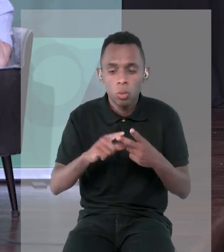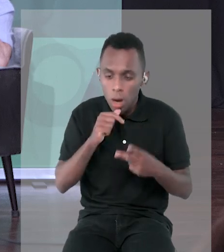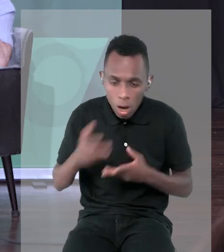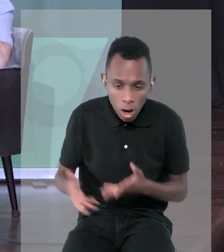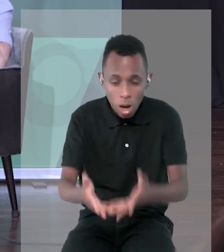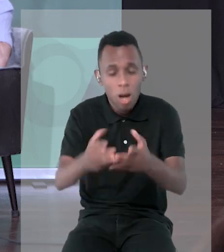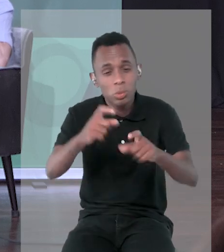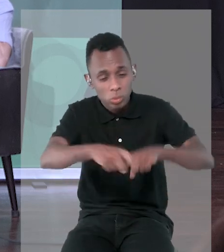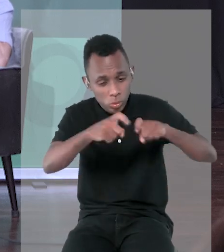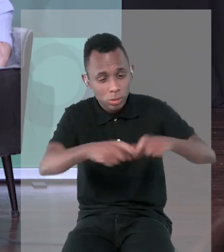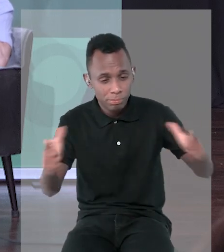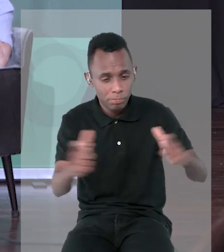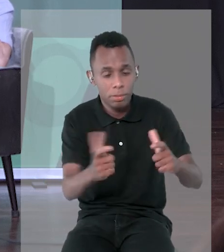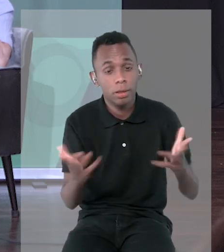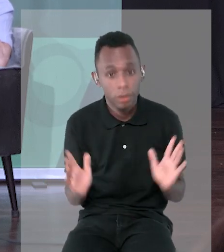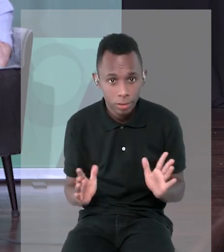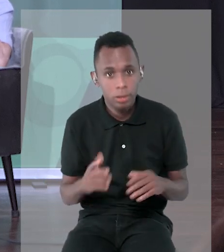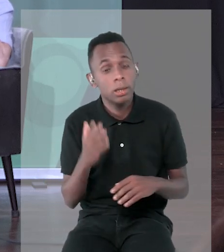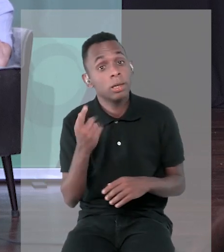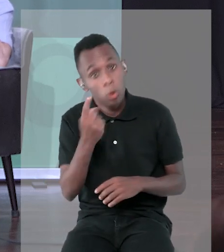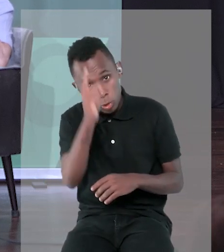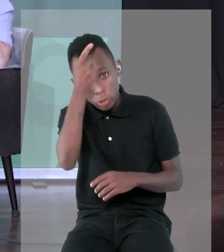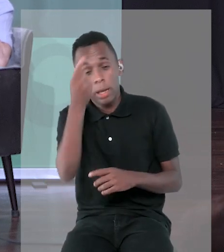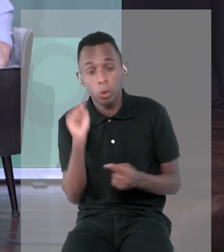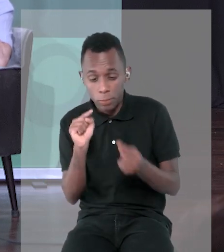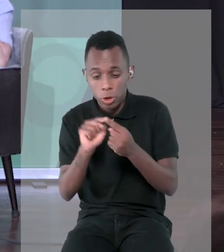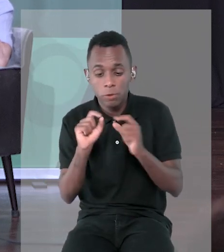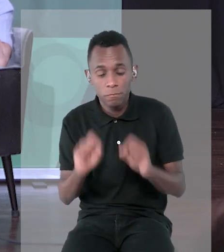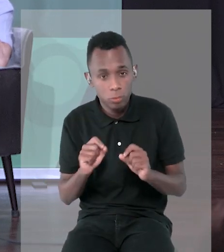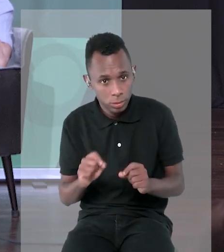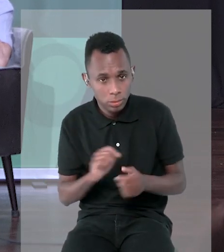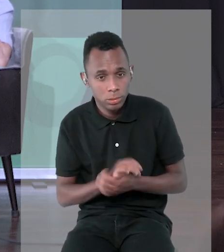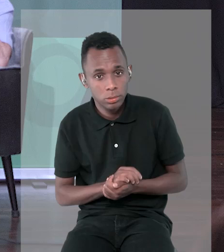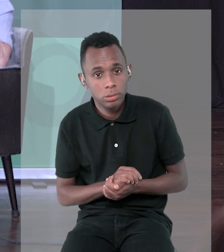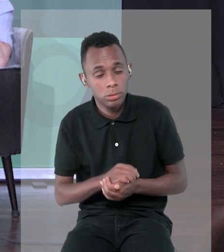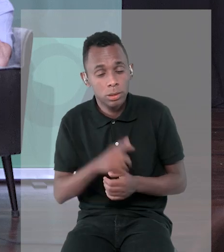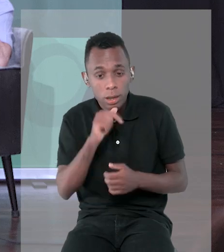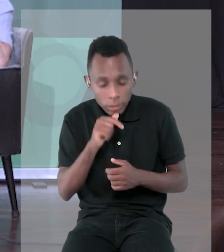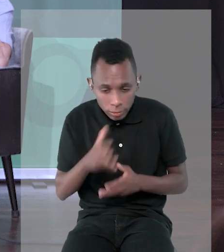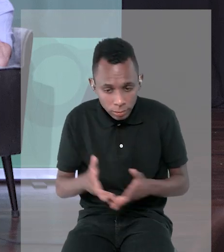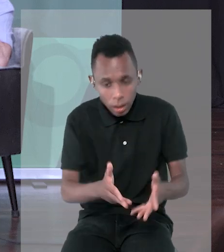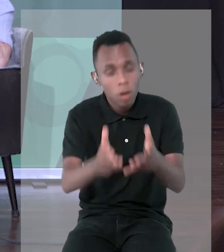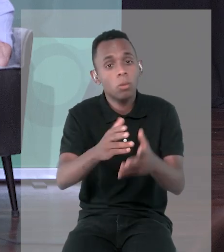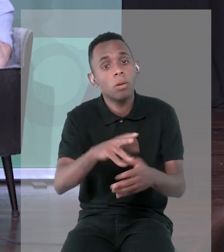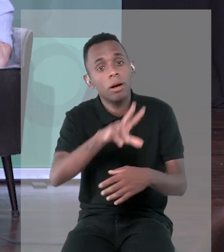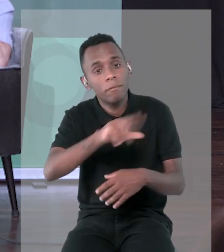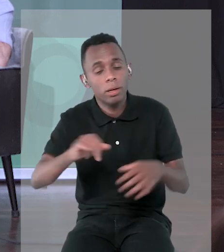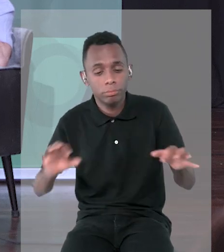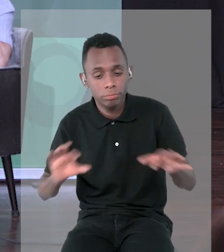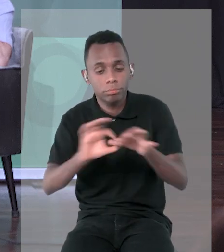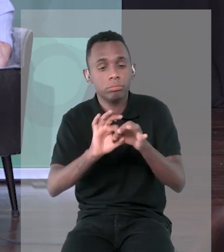de pequenos e médios agricultores. Então, nossa ideia é que essa água ela vai se